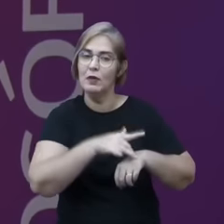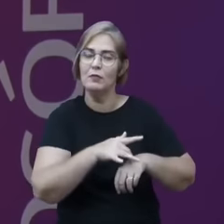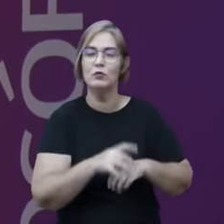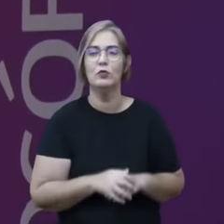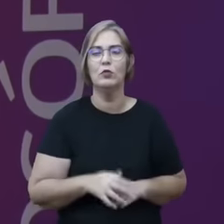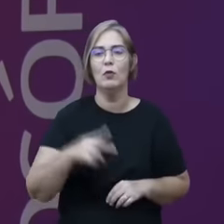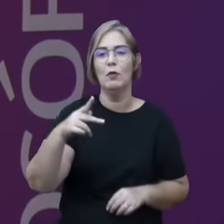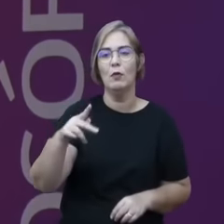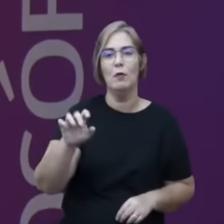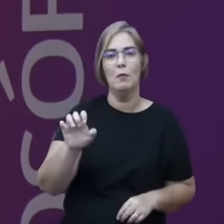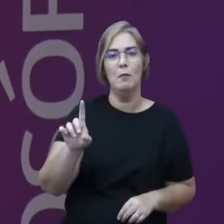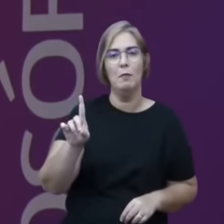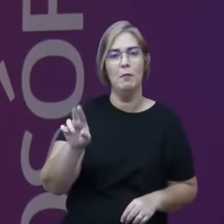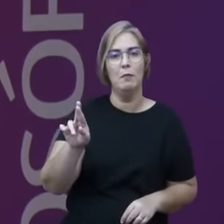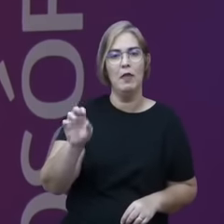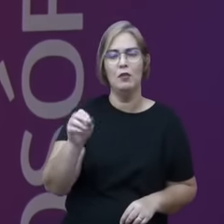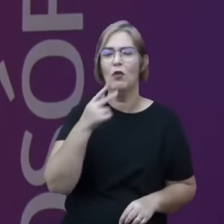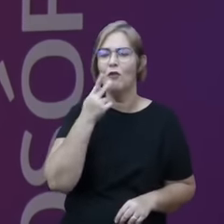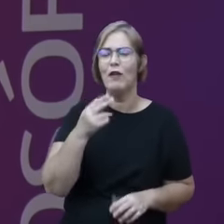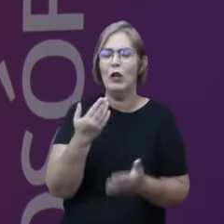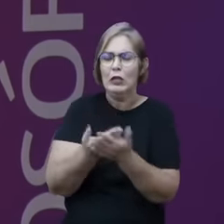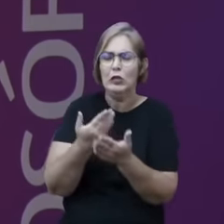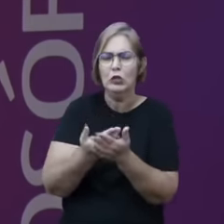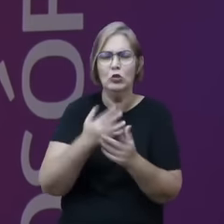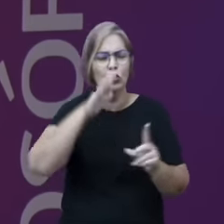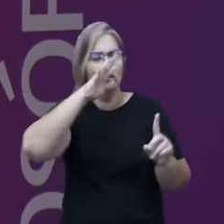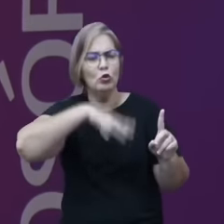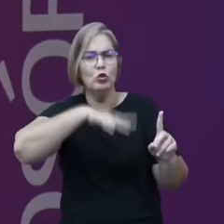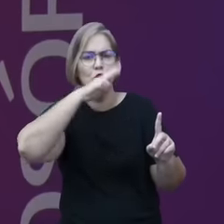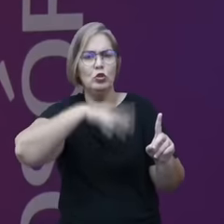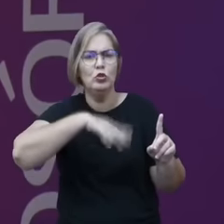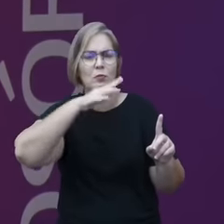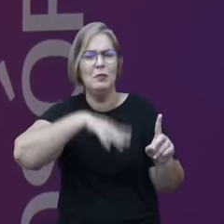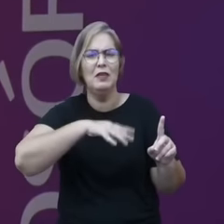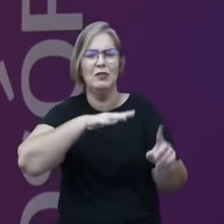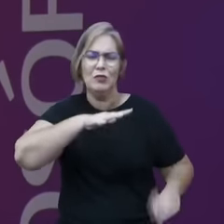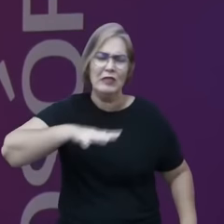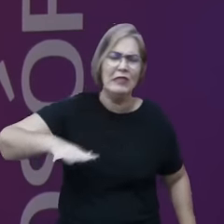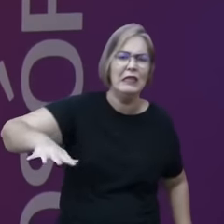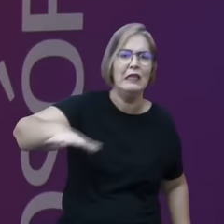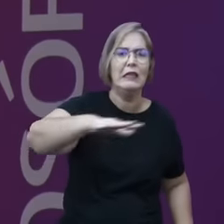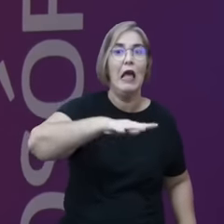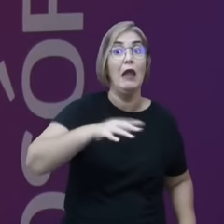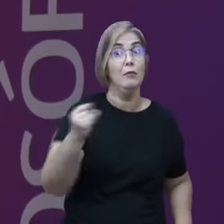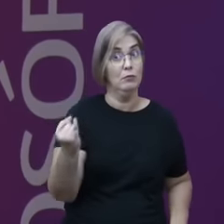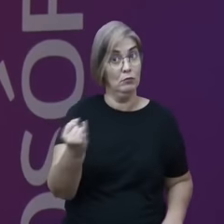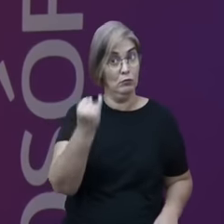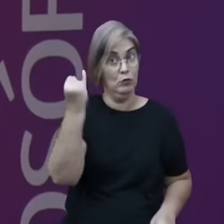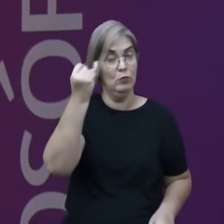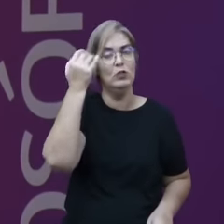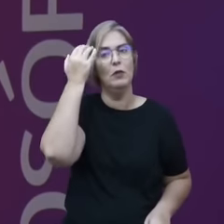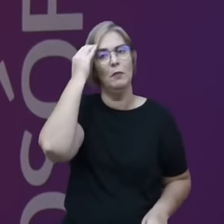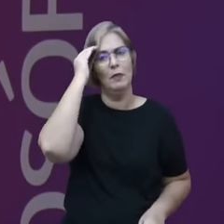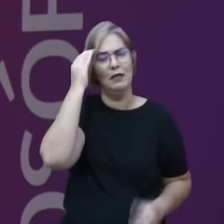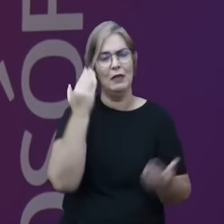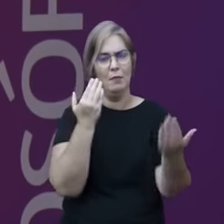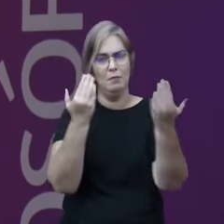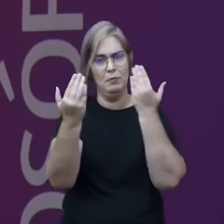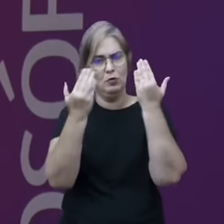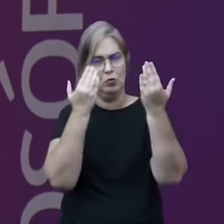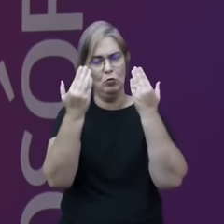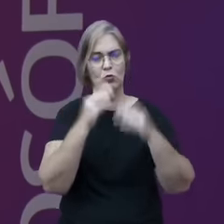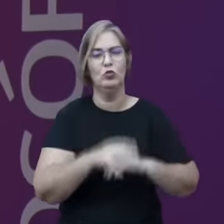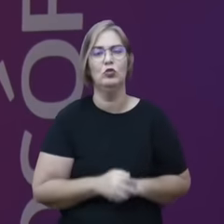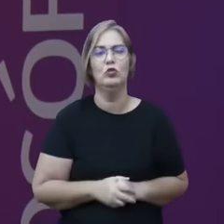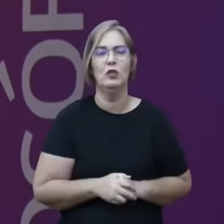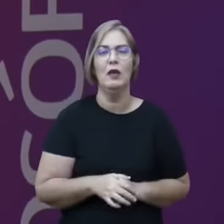Claudino diz que o estudo dos mitos em análise geral, do ponto de vista simbólico, é importante para entender a psicologia humana. A Maria